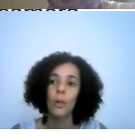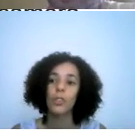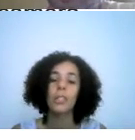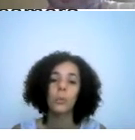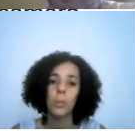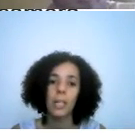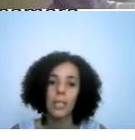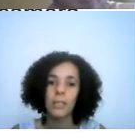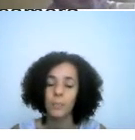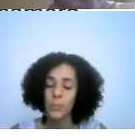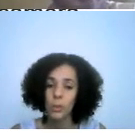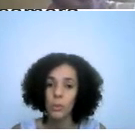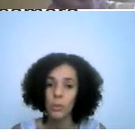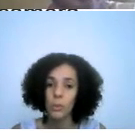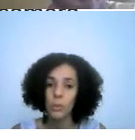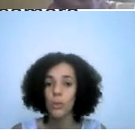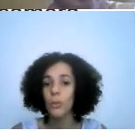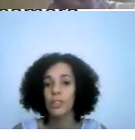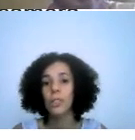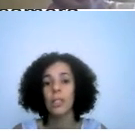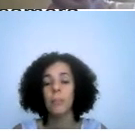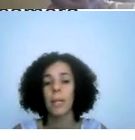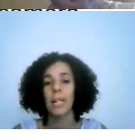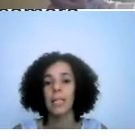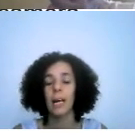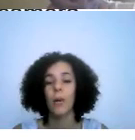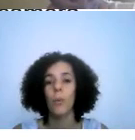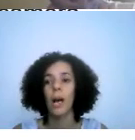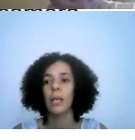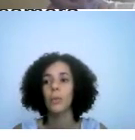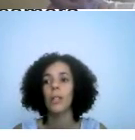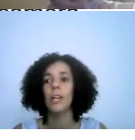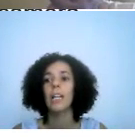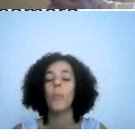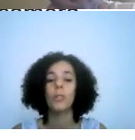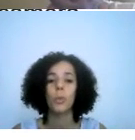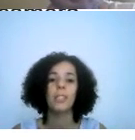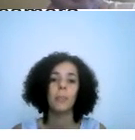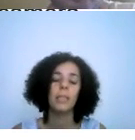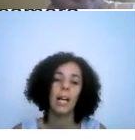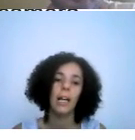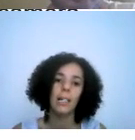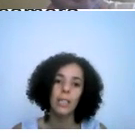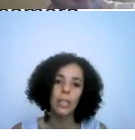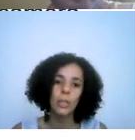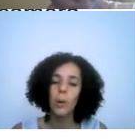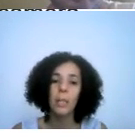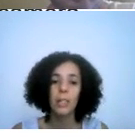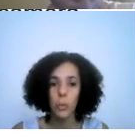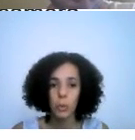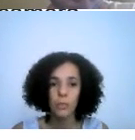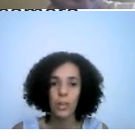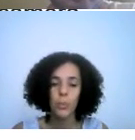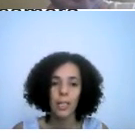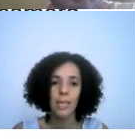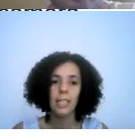que chegando no ambiente, em vez de predar o rato, ele começou a se alimentar de um alimento que era muito